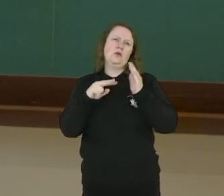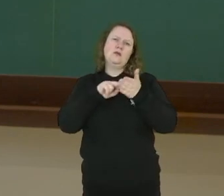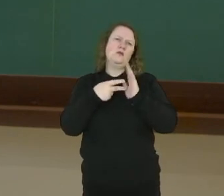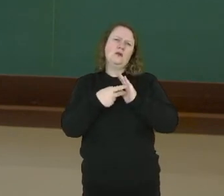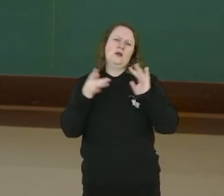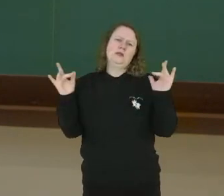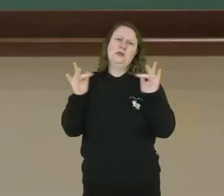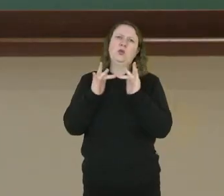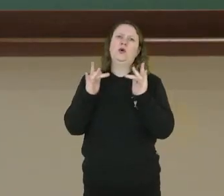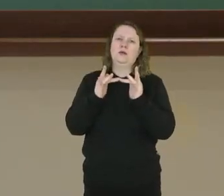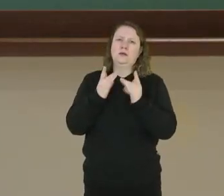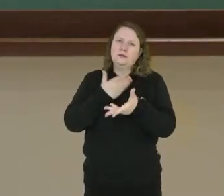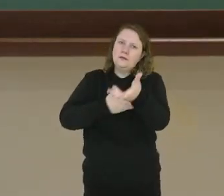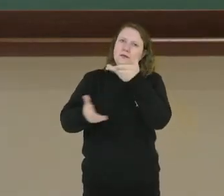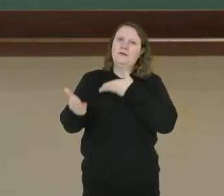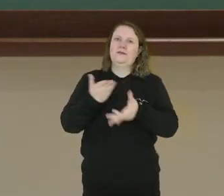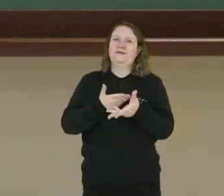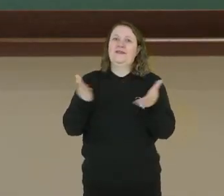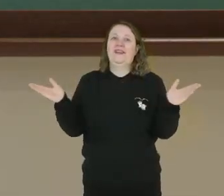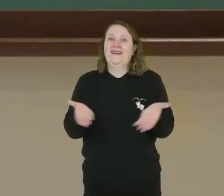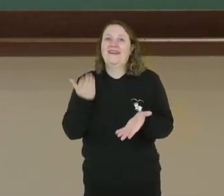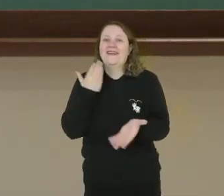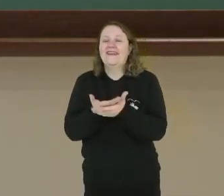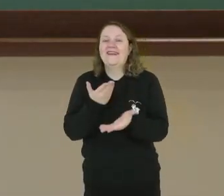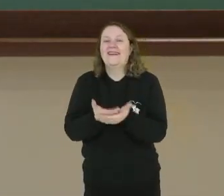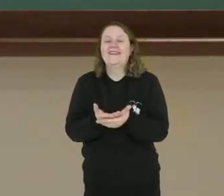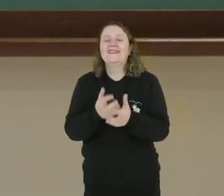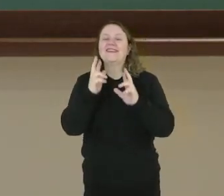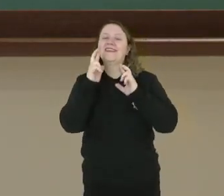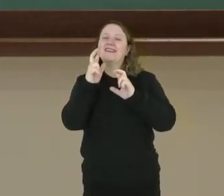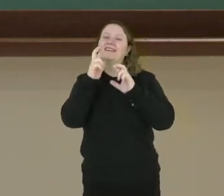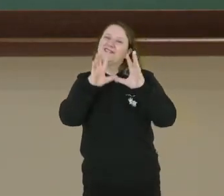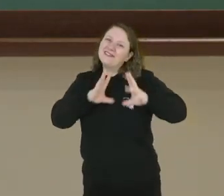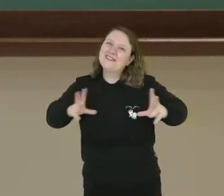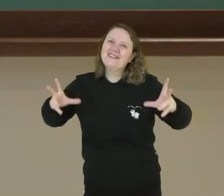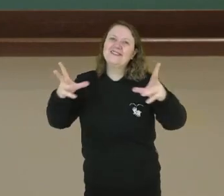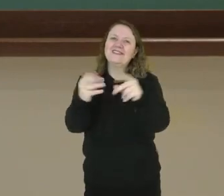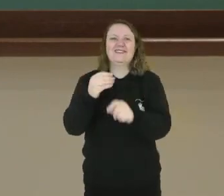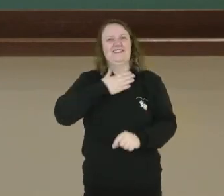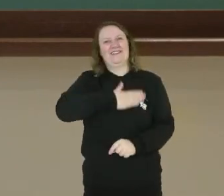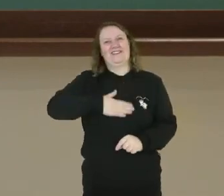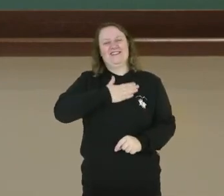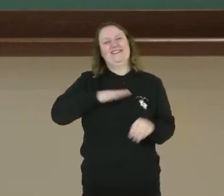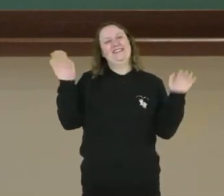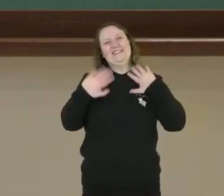Essa foi a nossa aula de hoje. Espero que vocês tenham gostado. Até breve!